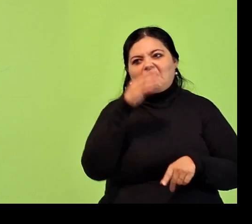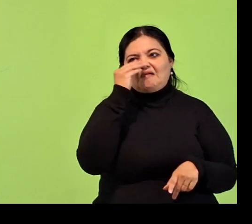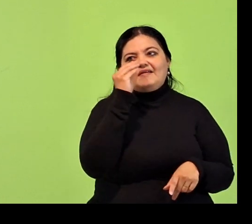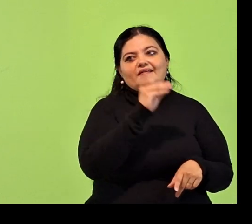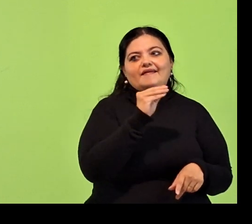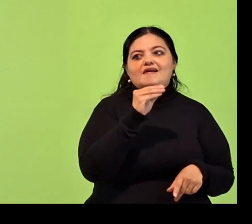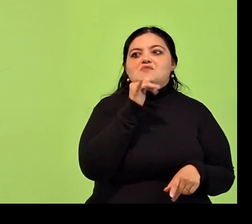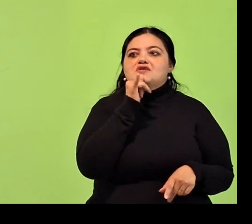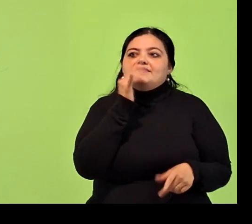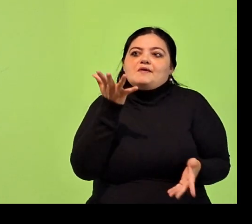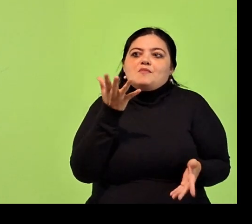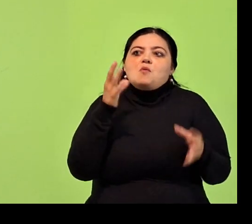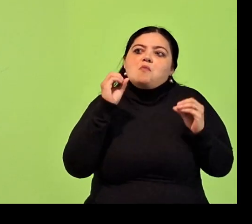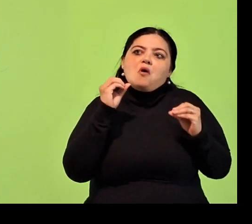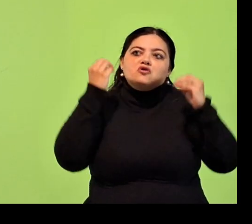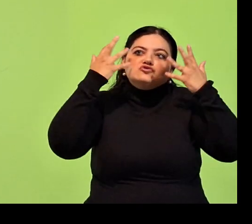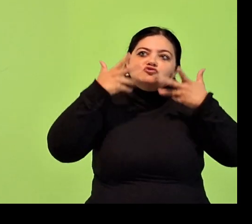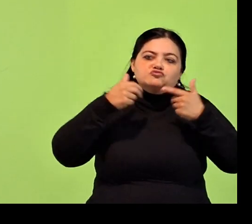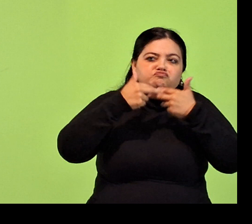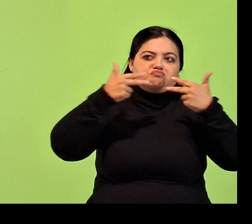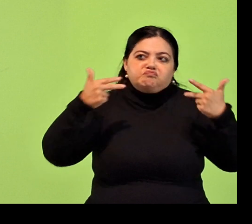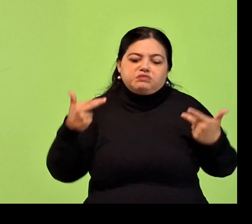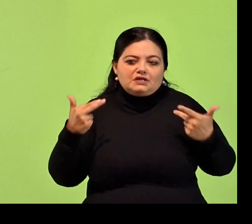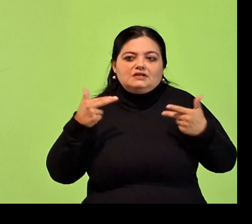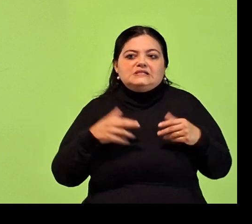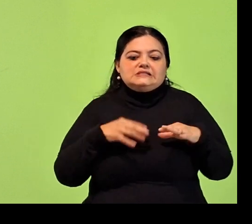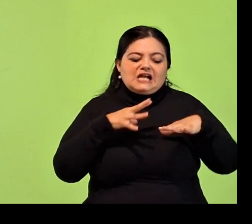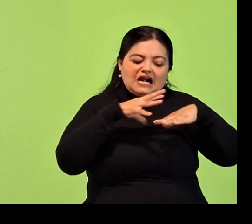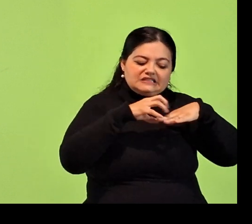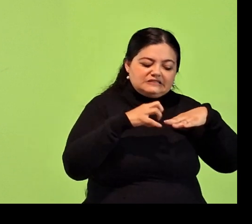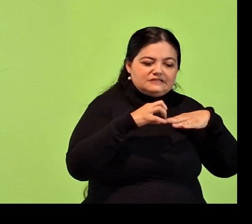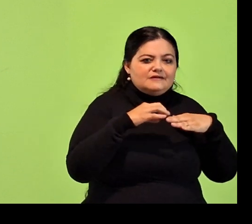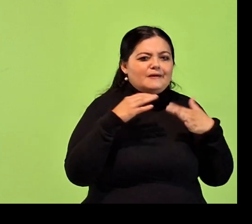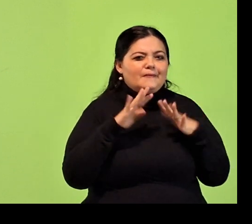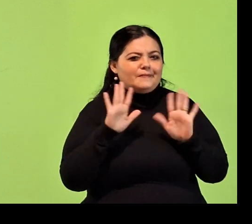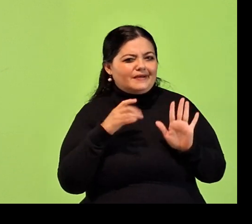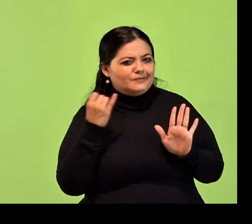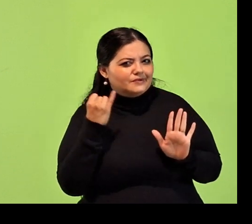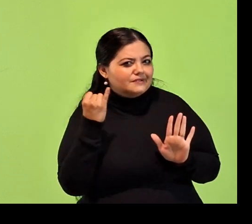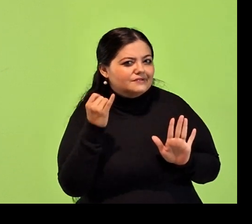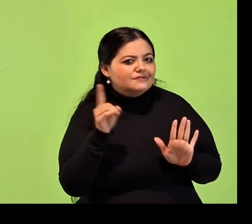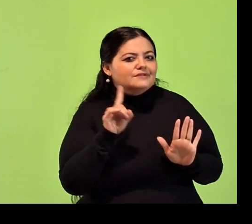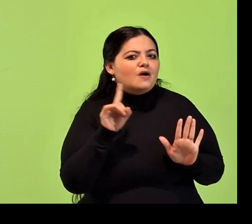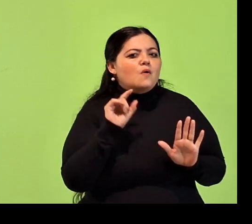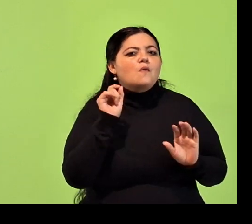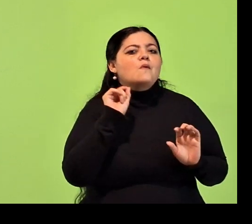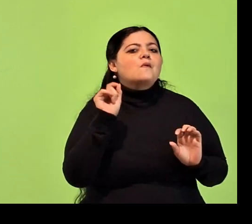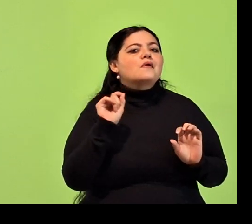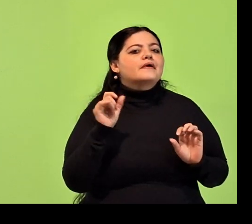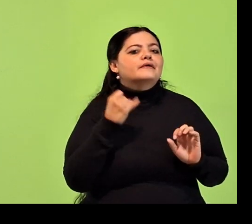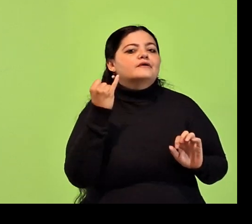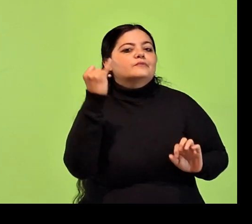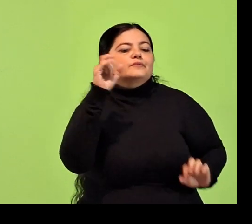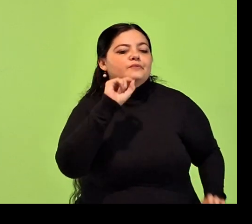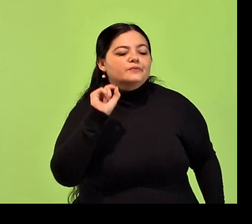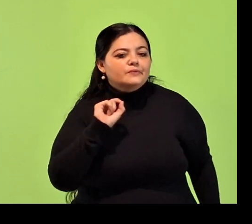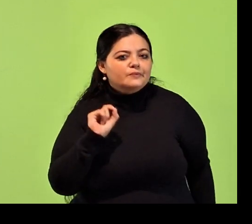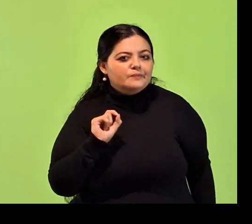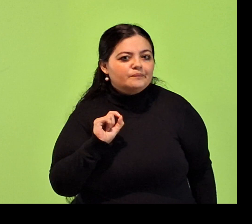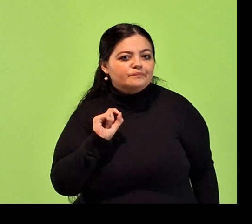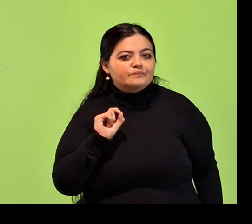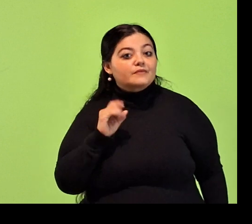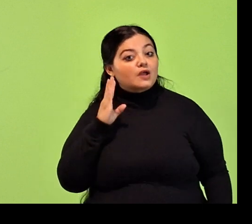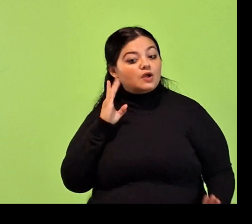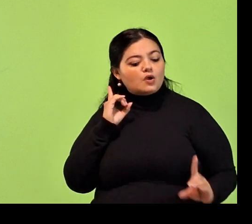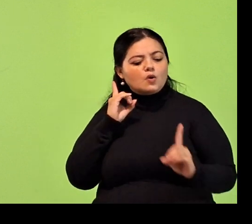tirar pedaços de um cadáver, mas isso é um dado importante. A questão é, esse corpo foi